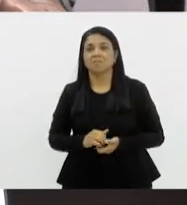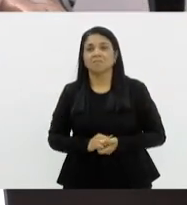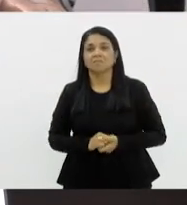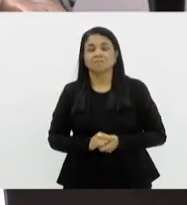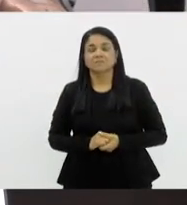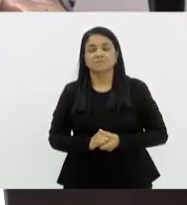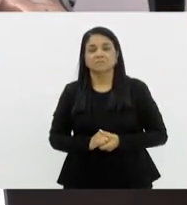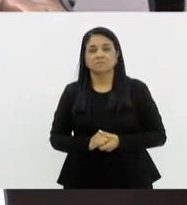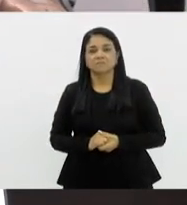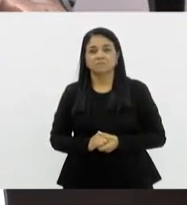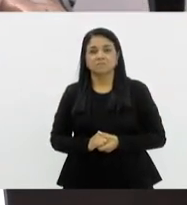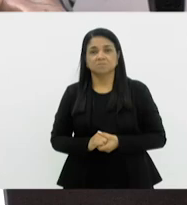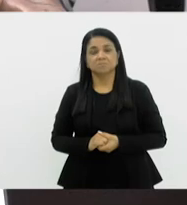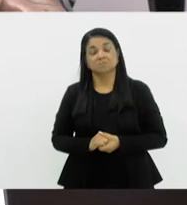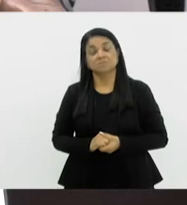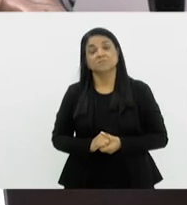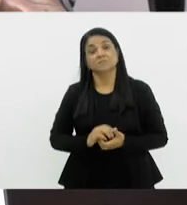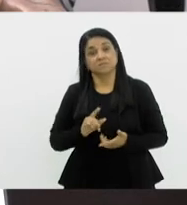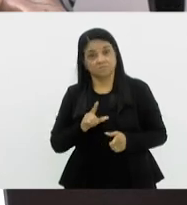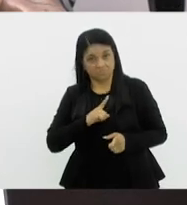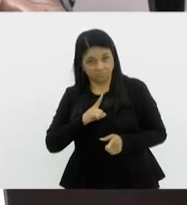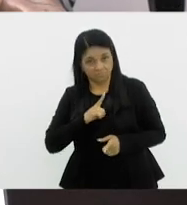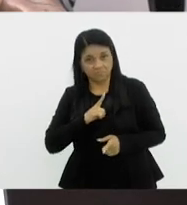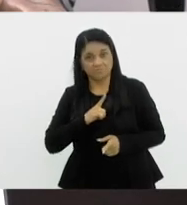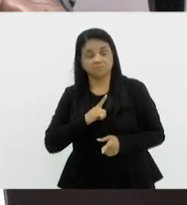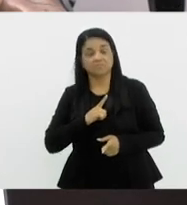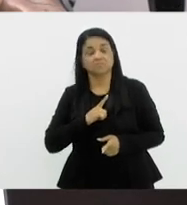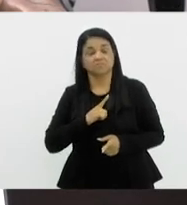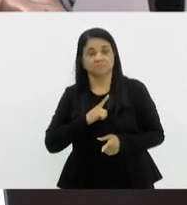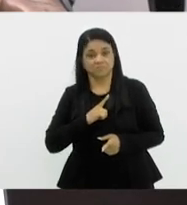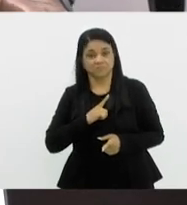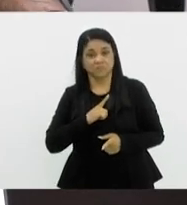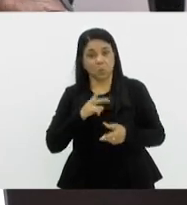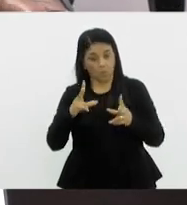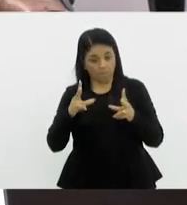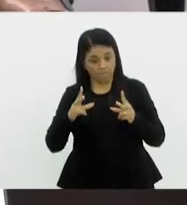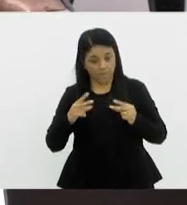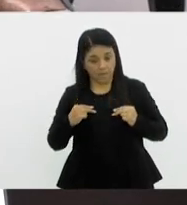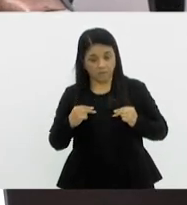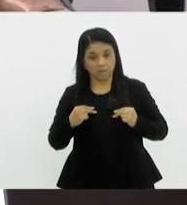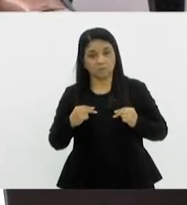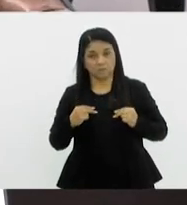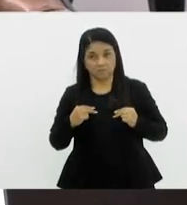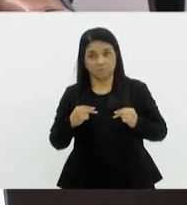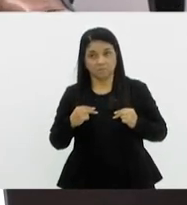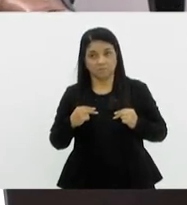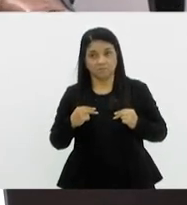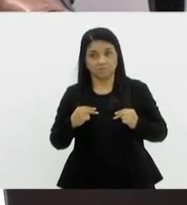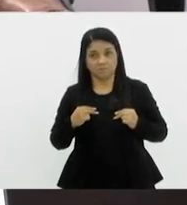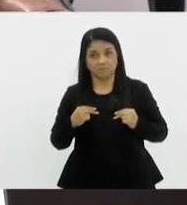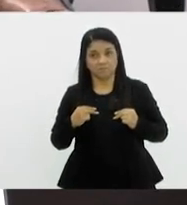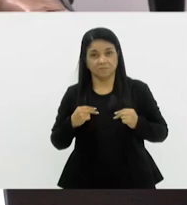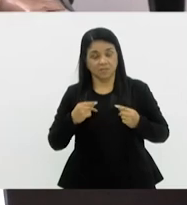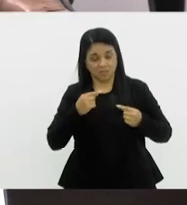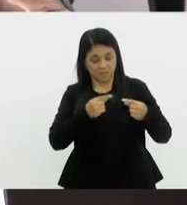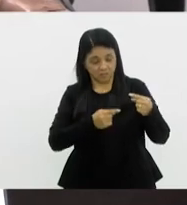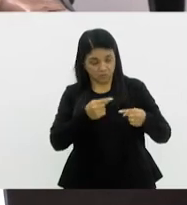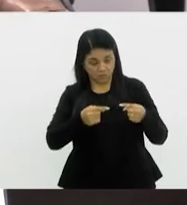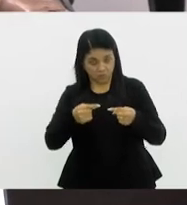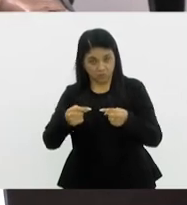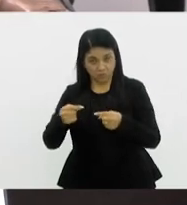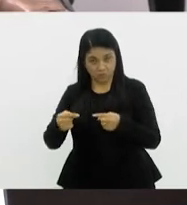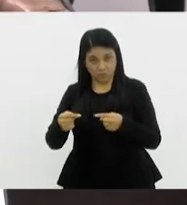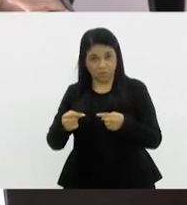Pertinente, pode excluir. E, além do mais, o próprio mérito, e a discussão está se dando